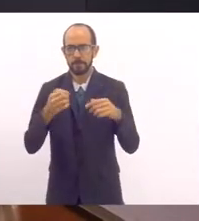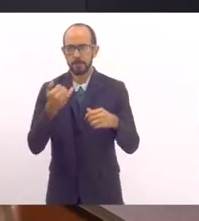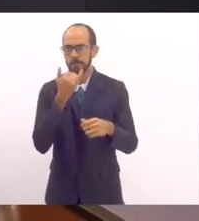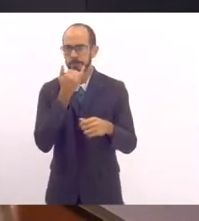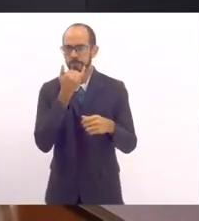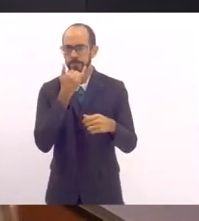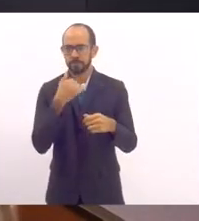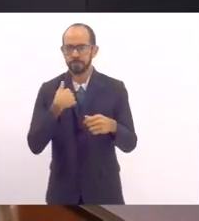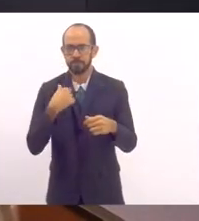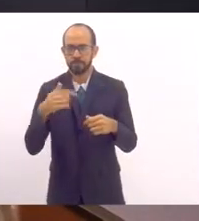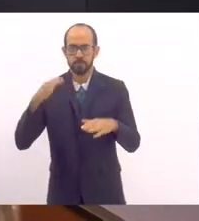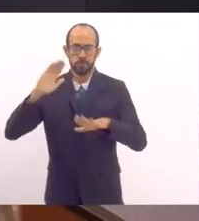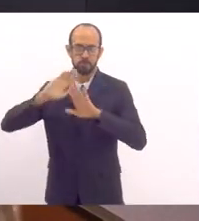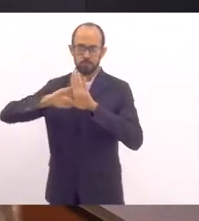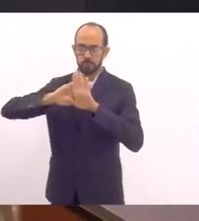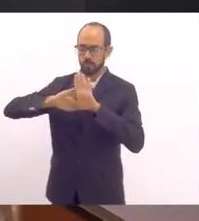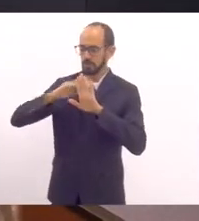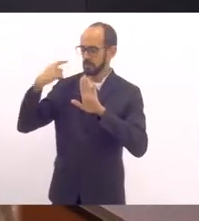né?